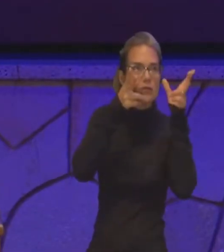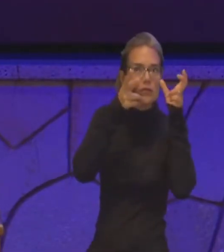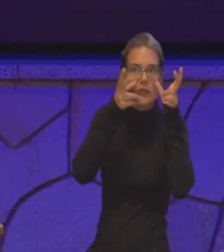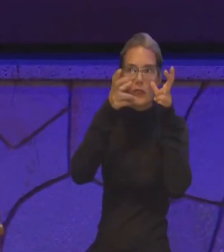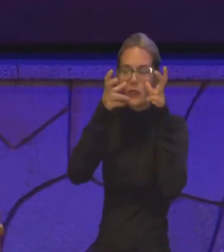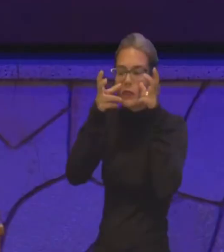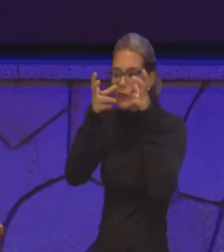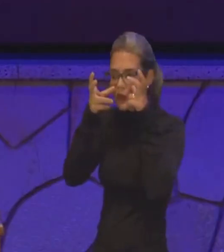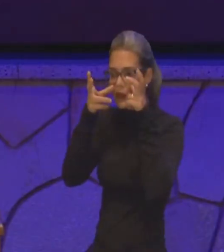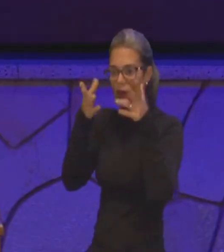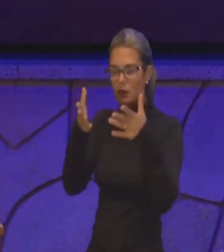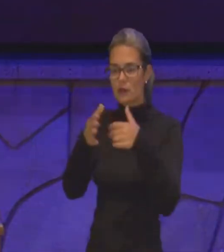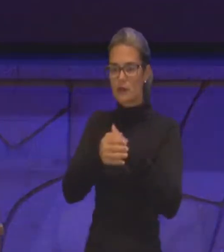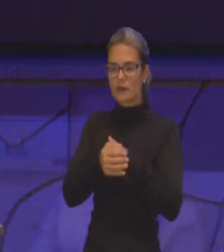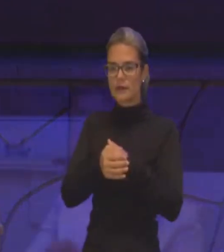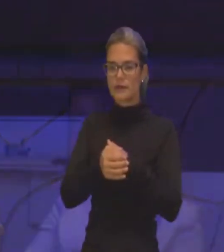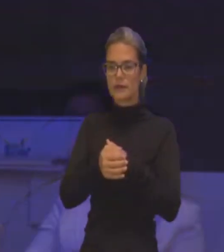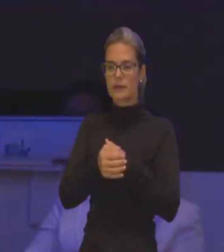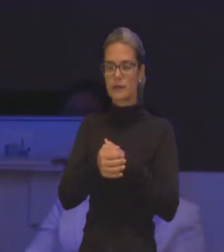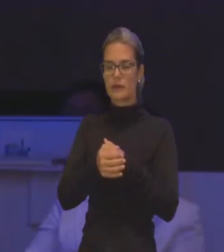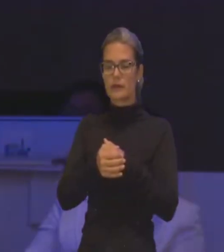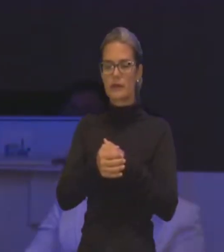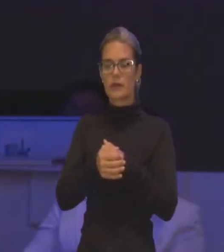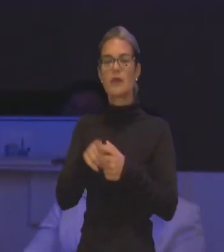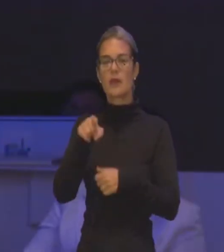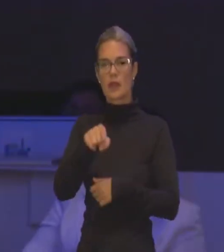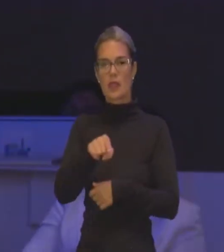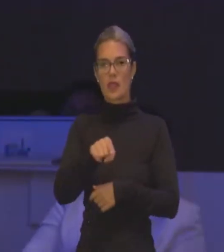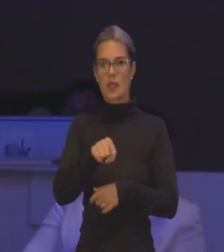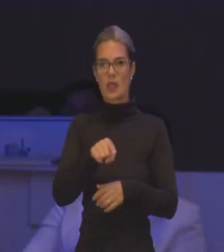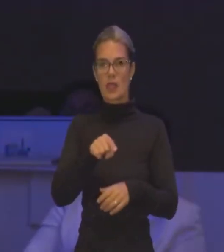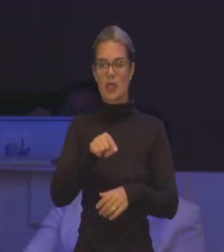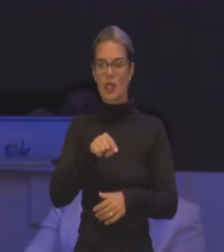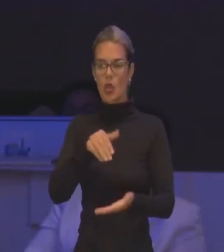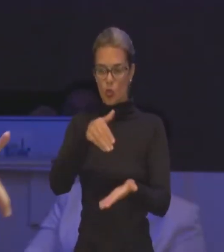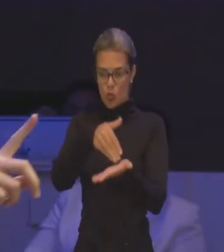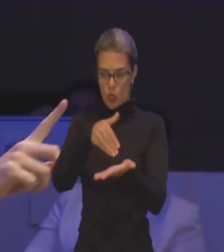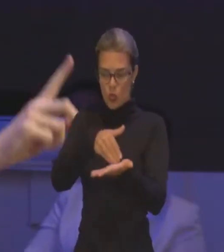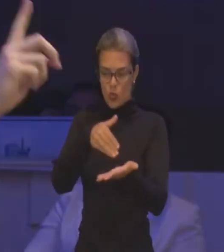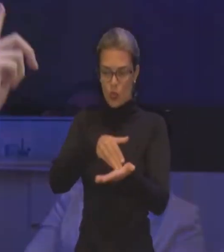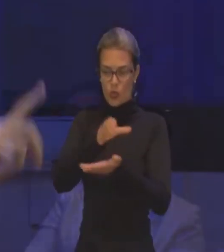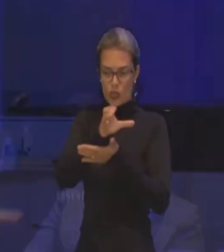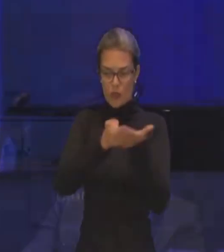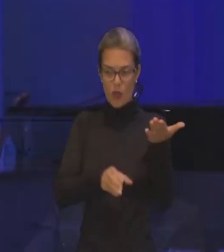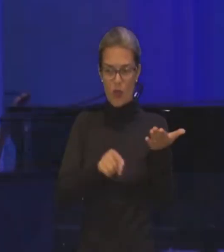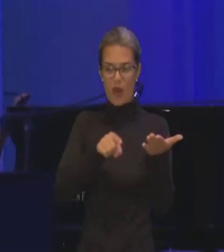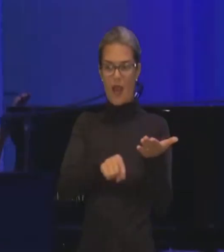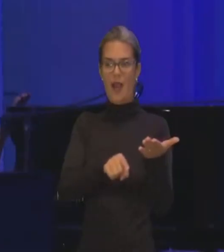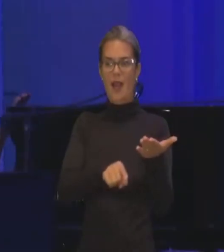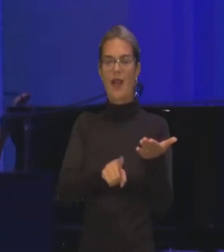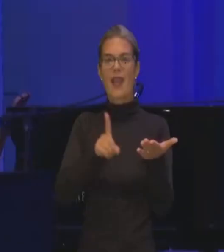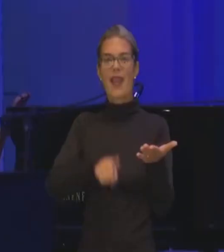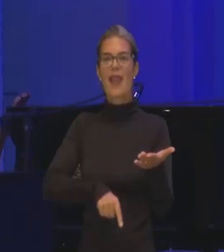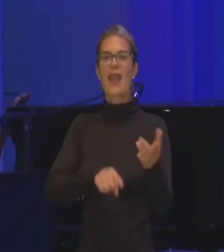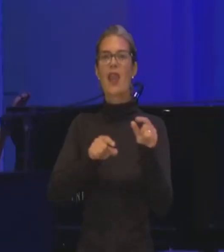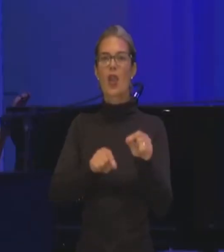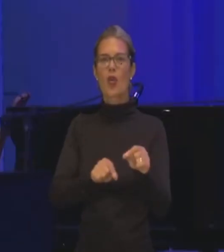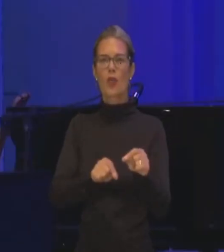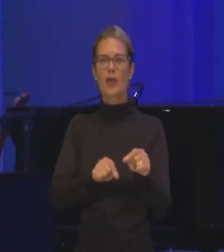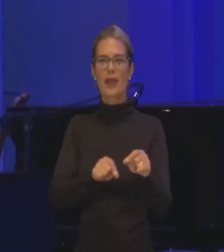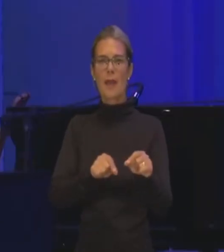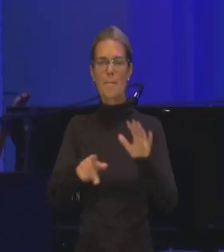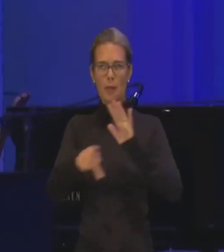o fechamento deste Evangelho é uma grande comissão, não para homens especiais e mulheres